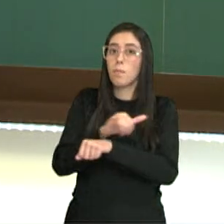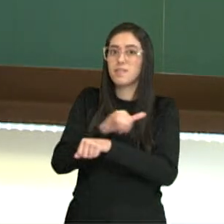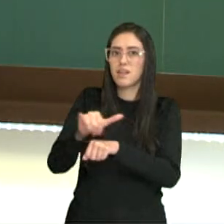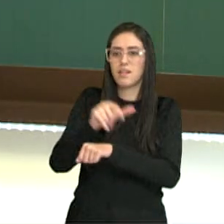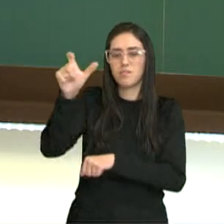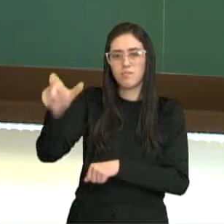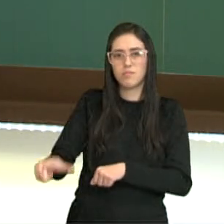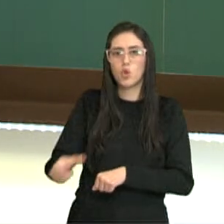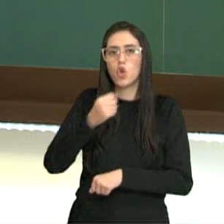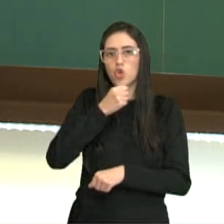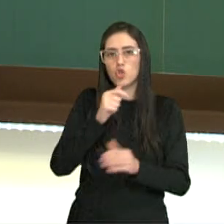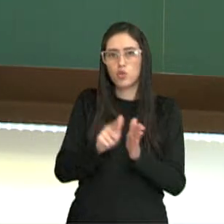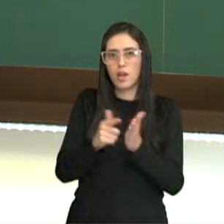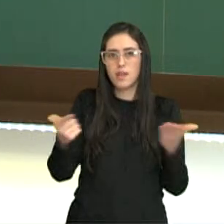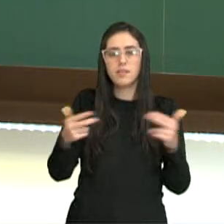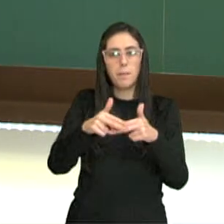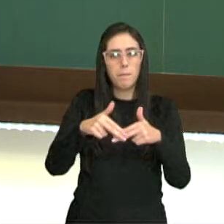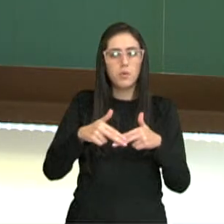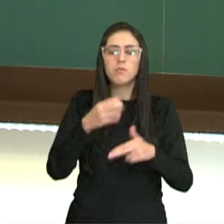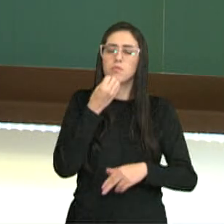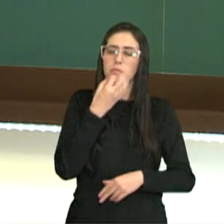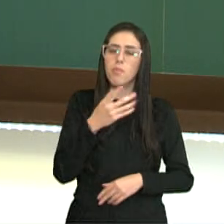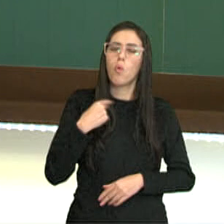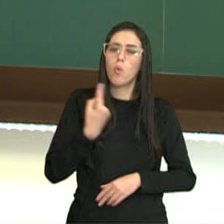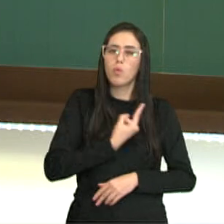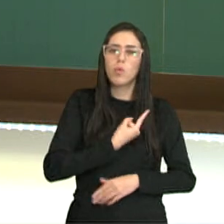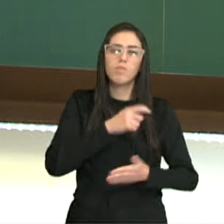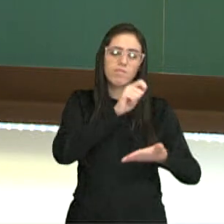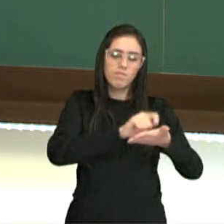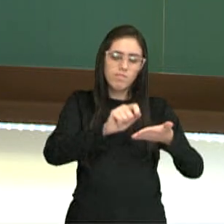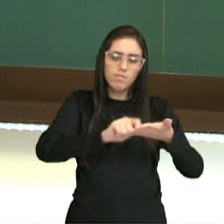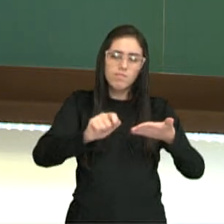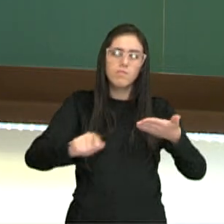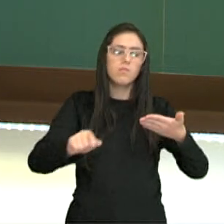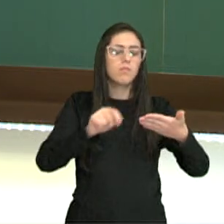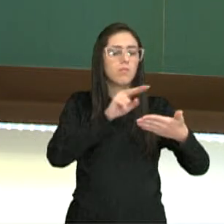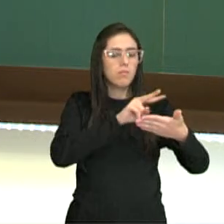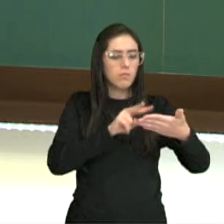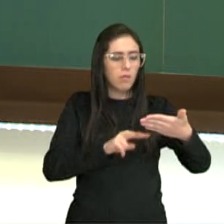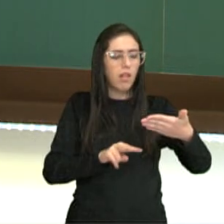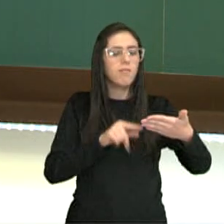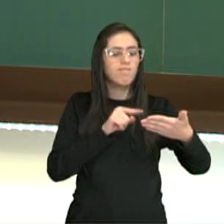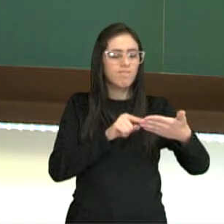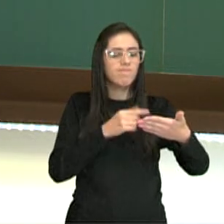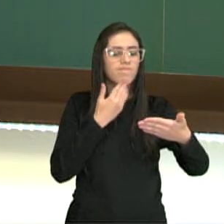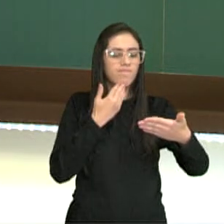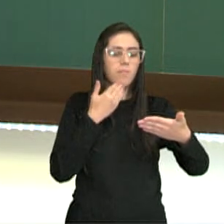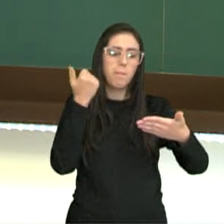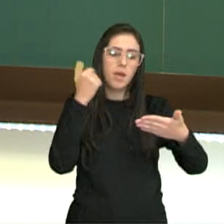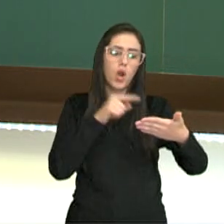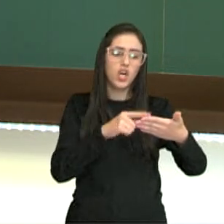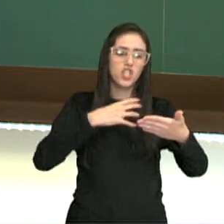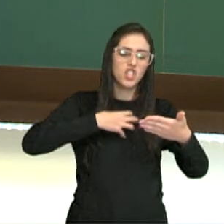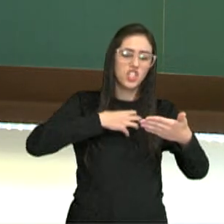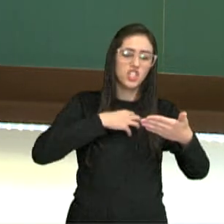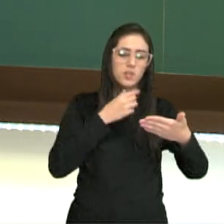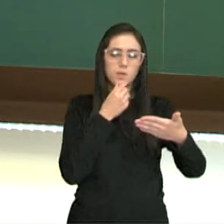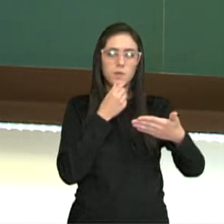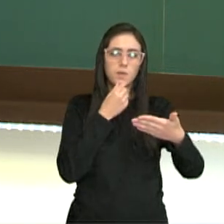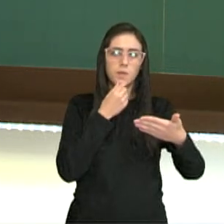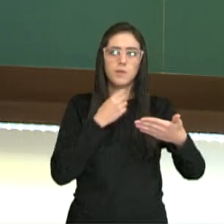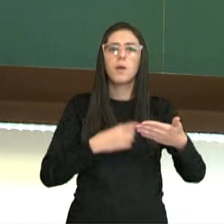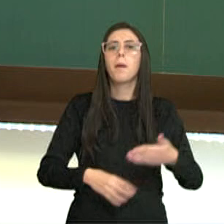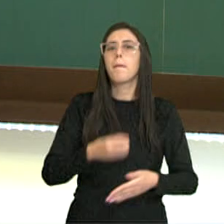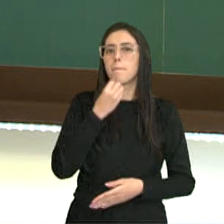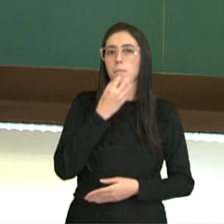estratégia. Por isso que o bom é a gente conseguir escrever e saber o que está escrevendo, né? Optar por essa ou por aquela forma de escrita. Porque